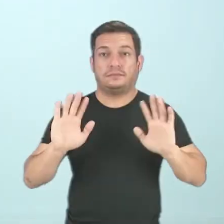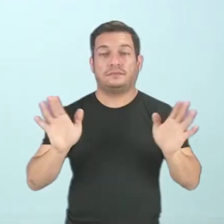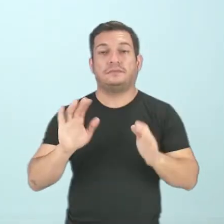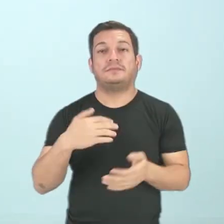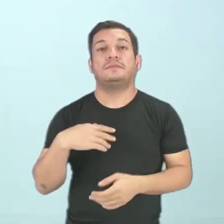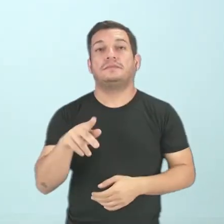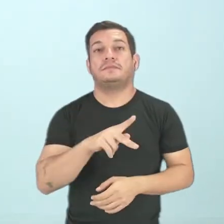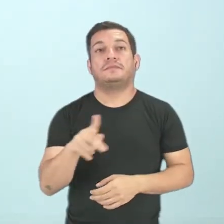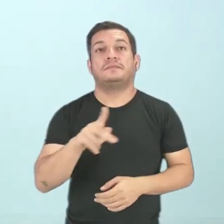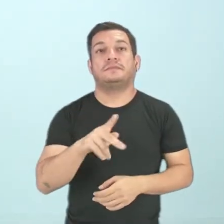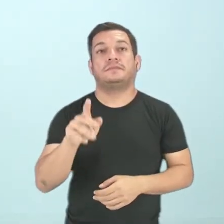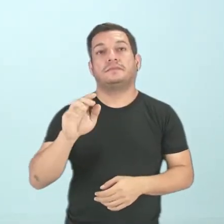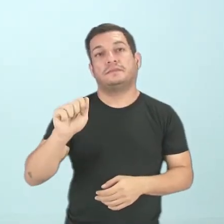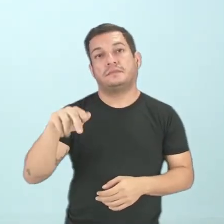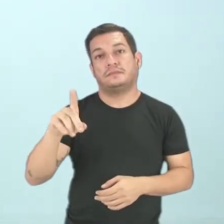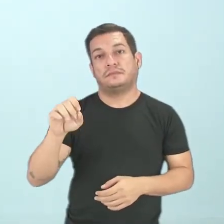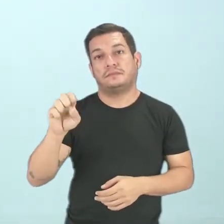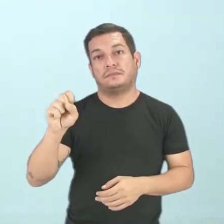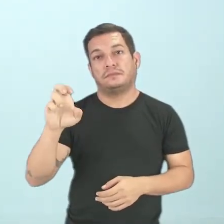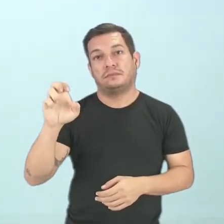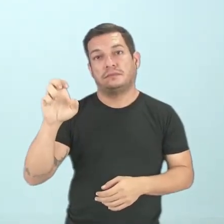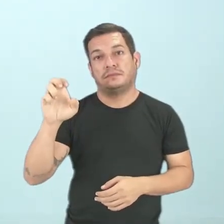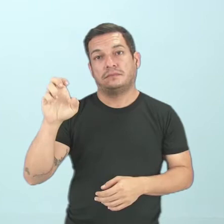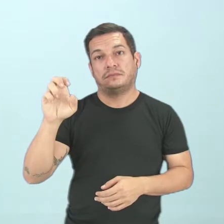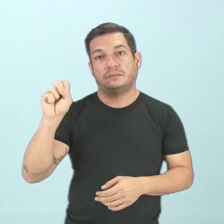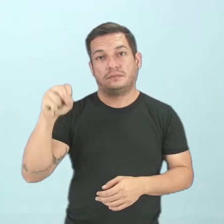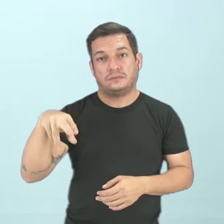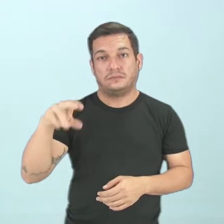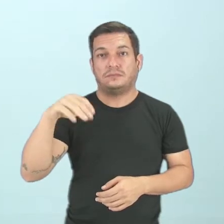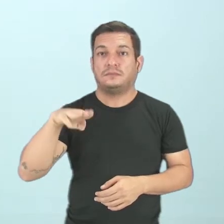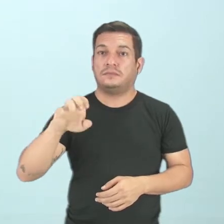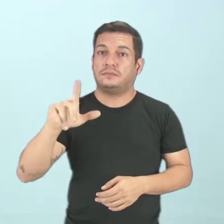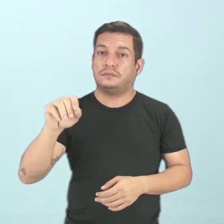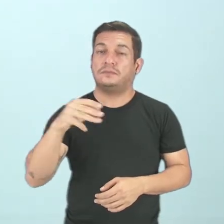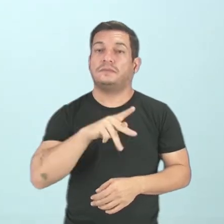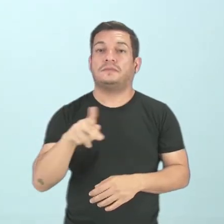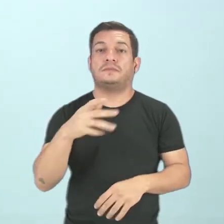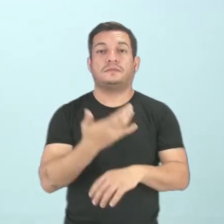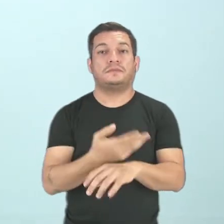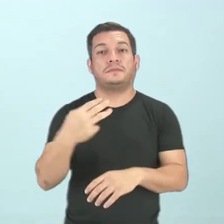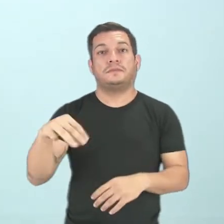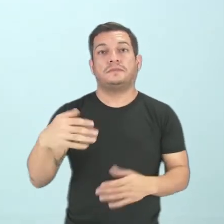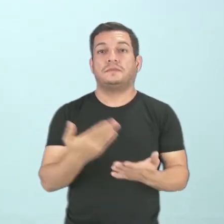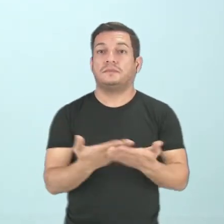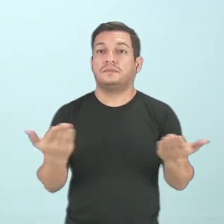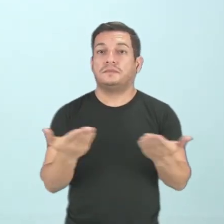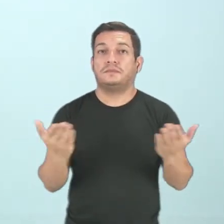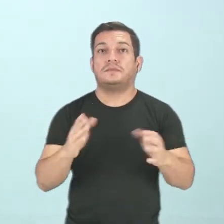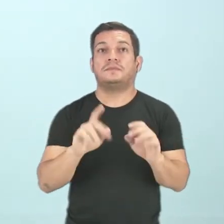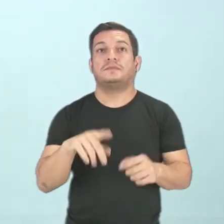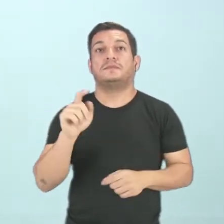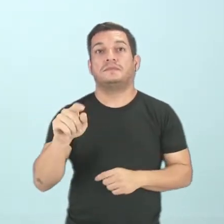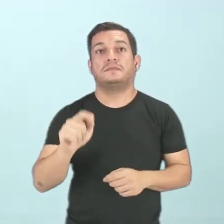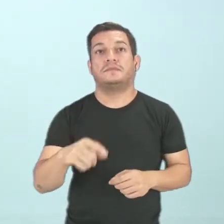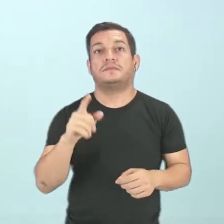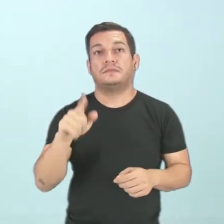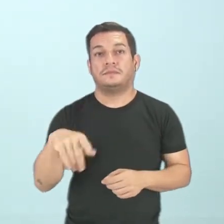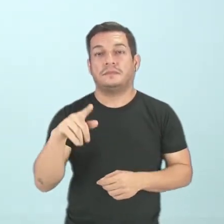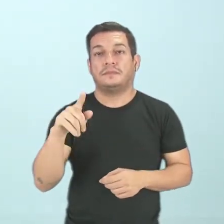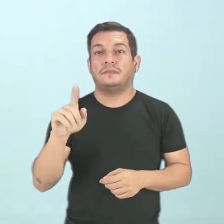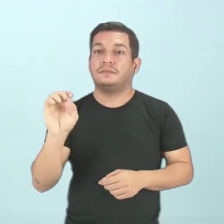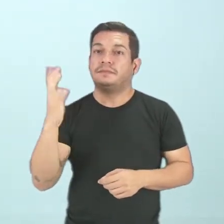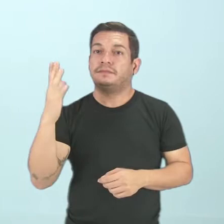Olá, eu sou o professor Anderson Mello, sou professor de matemática e a nossa aula de hoje é sobre eventos